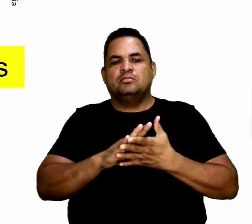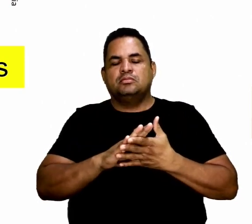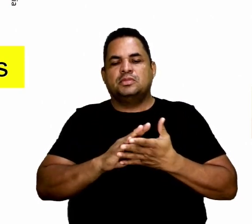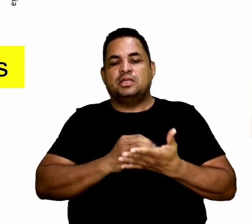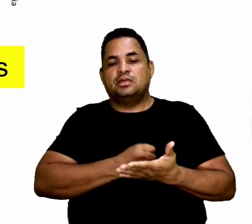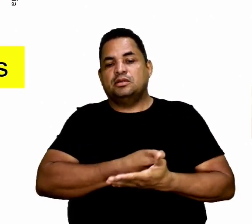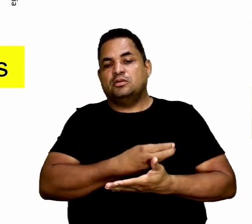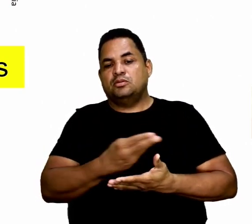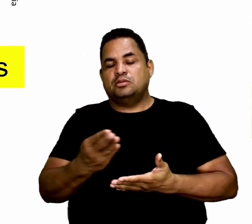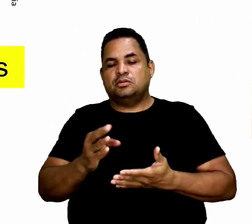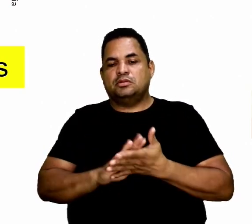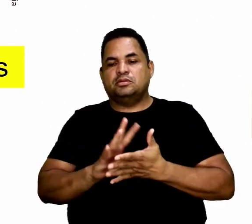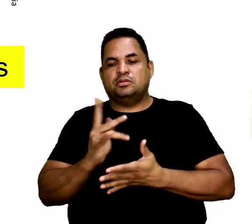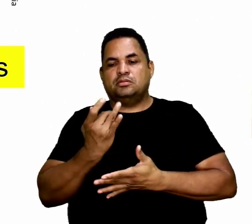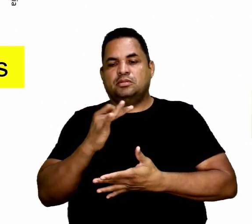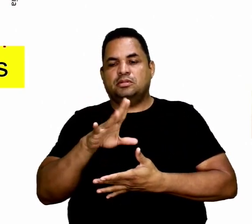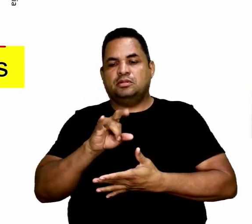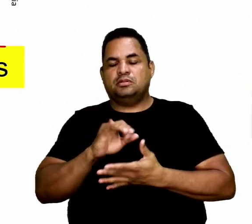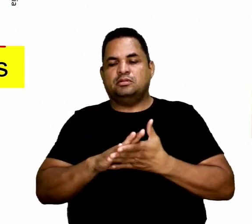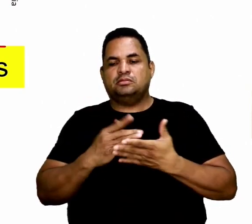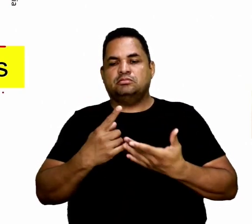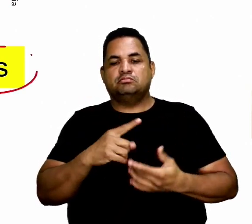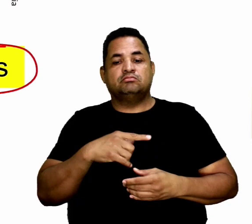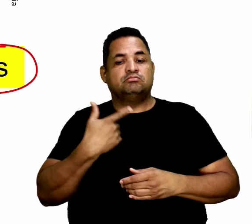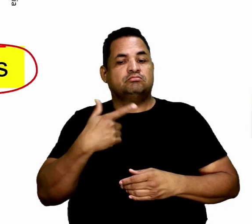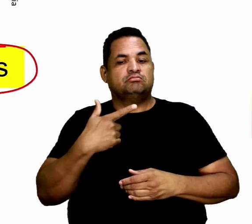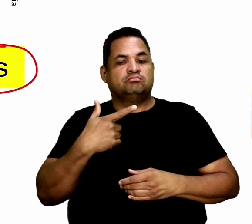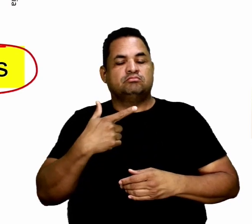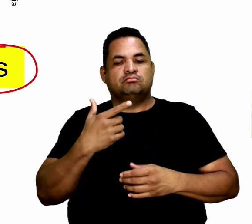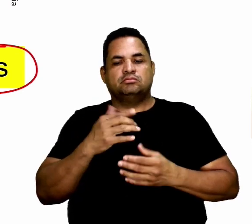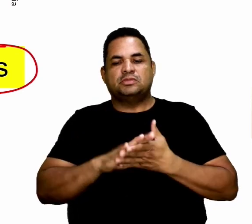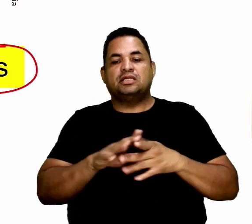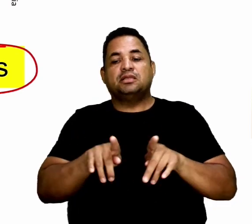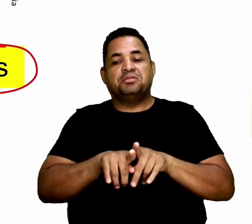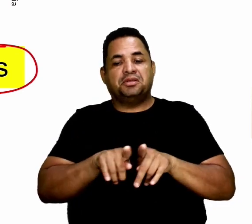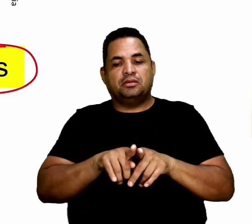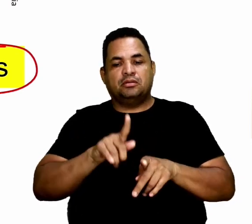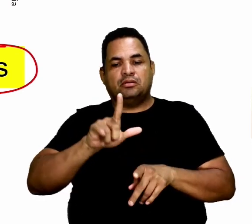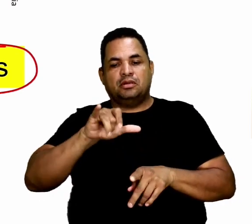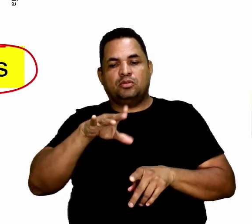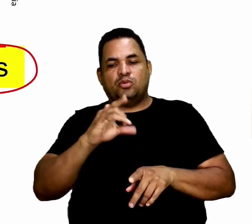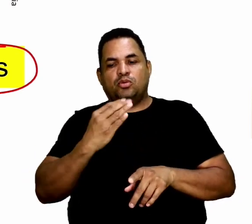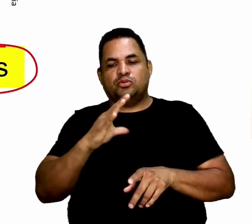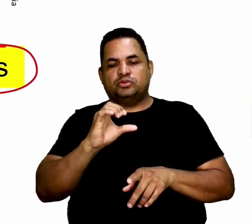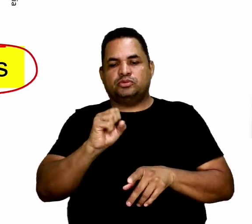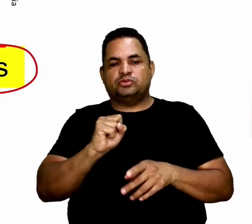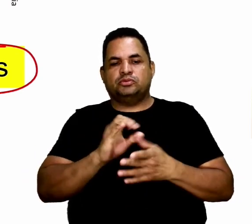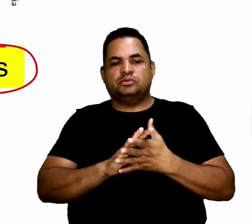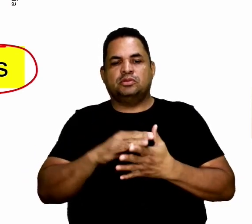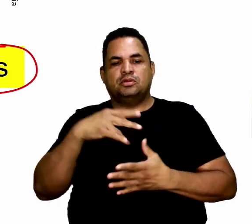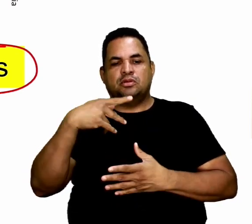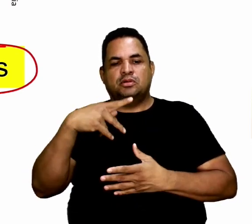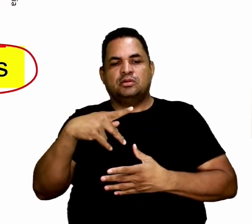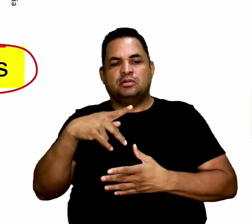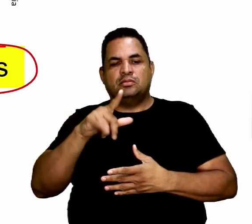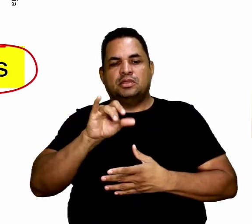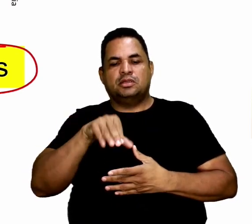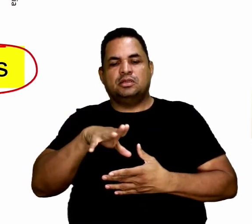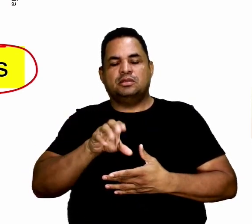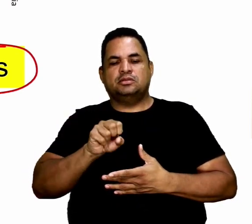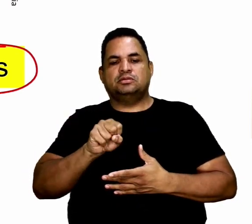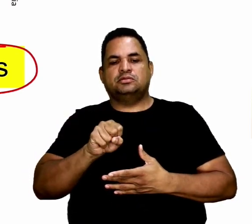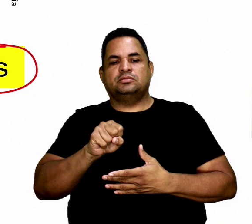das hemácias. Mas nós não temos só elas, nós temos também os leucócitos, nós temos o plasma, que é o líquido que